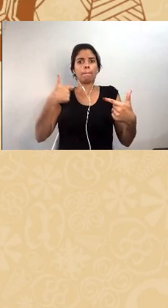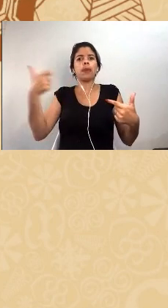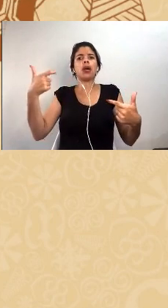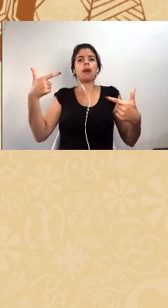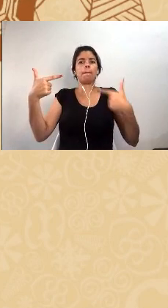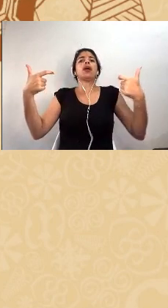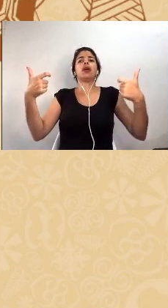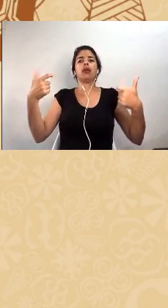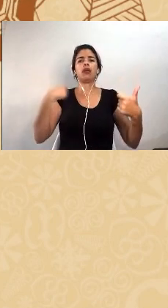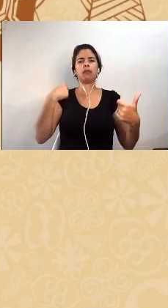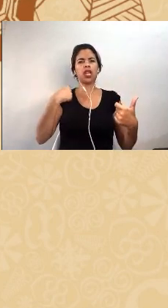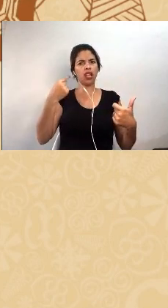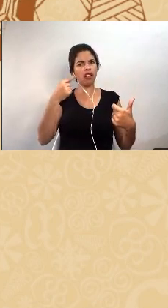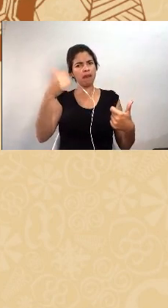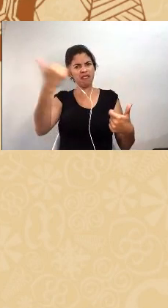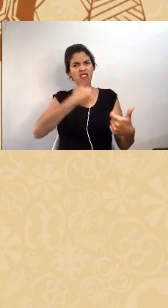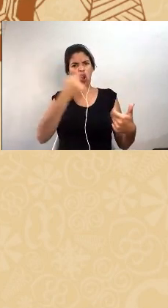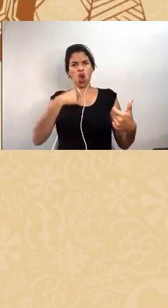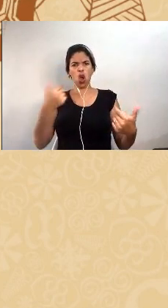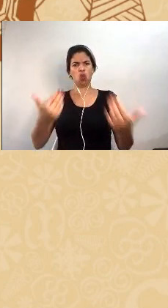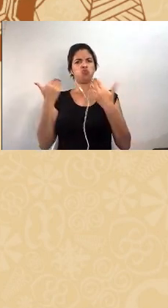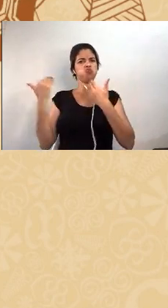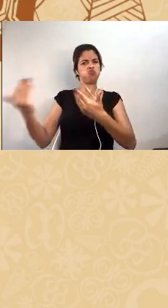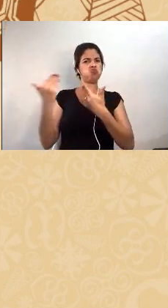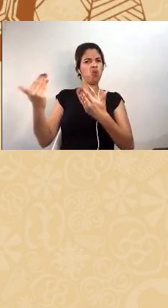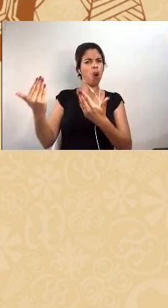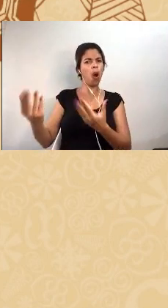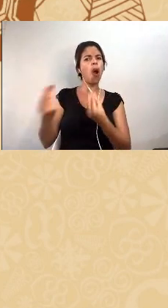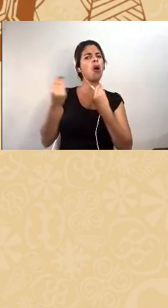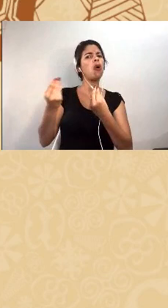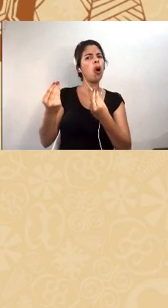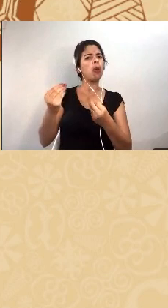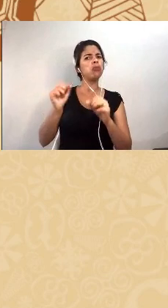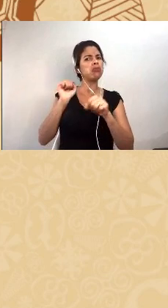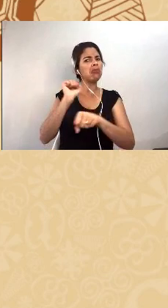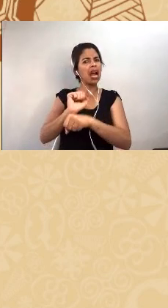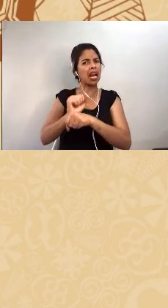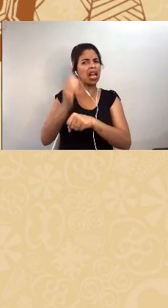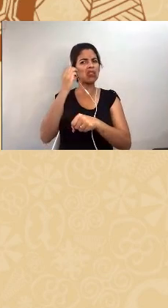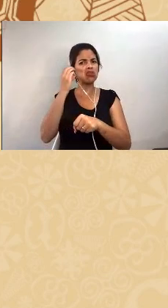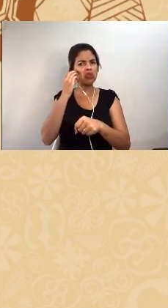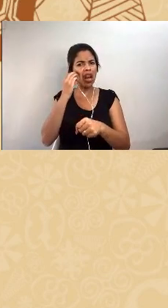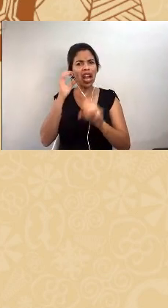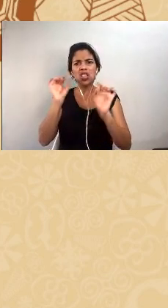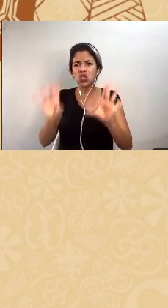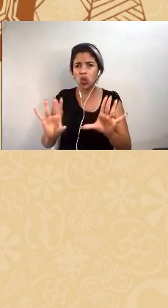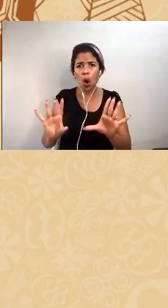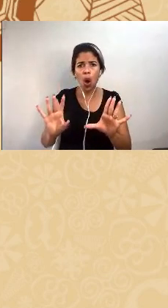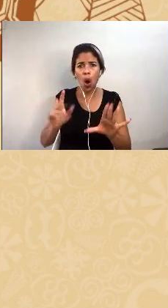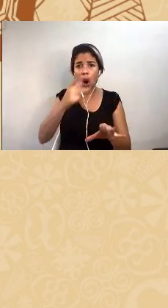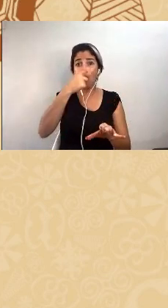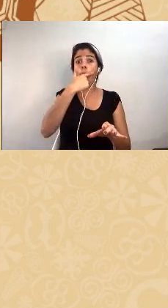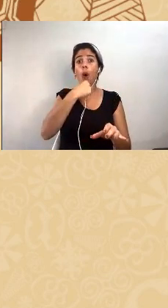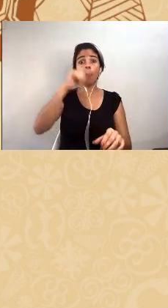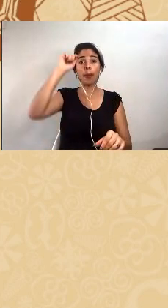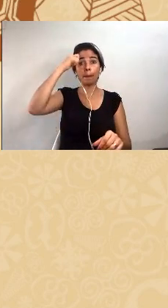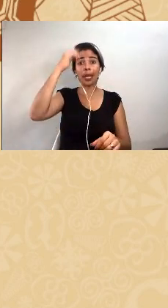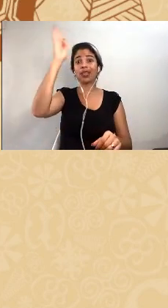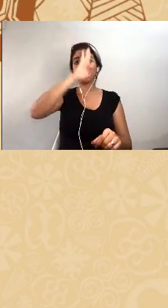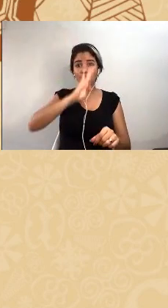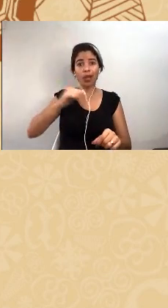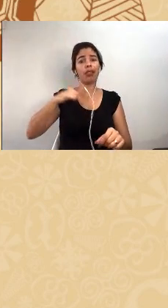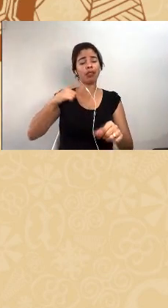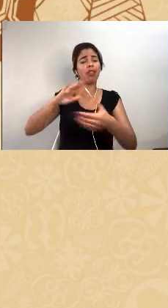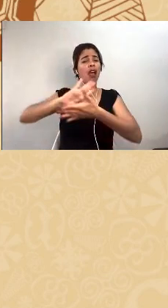eu estava com atitude suspeita. Que atitude suspeita é essa de ficar parado mexendo no celular? Um homem negro no Brasil sofrendo racismo. Essa